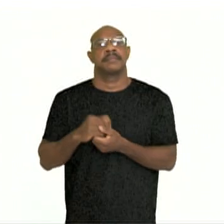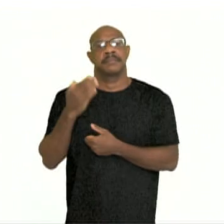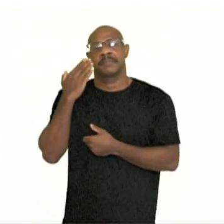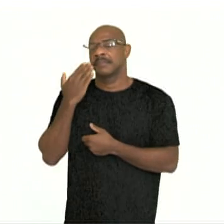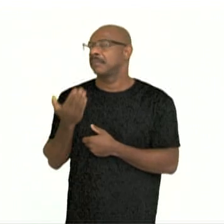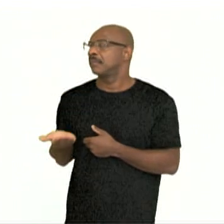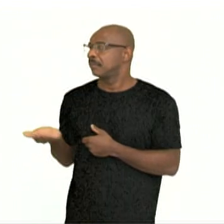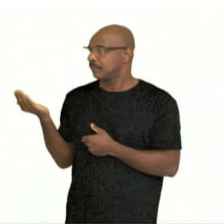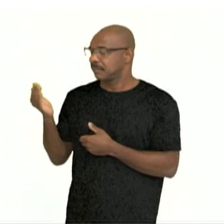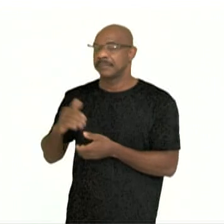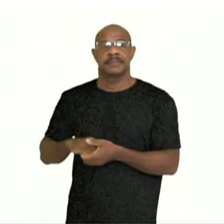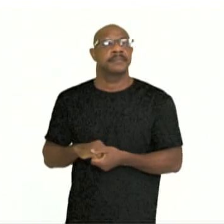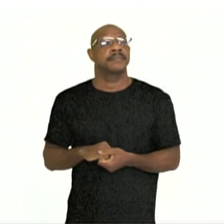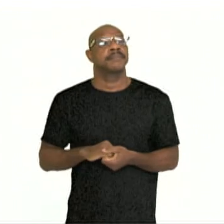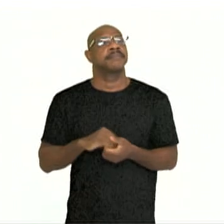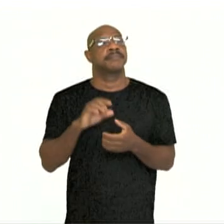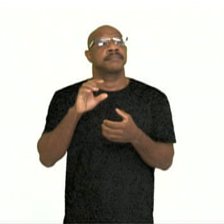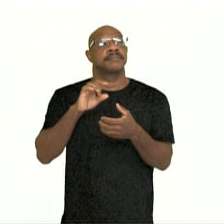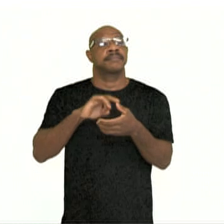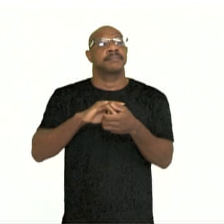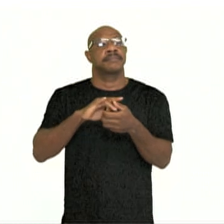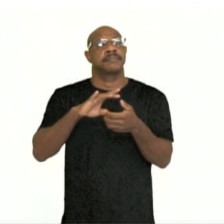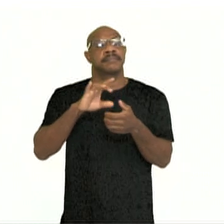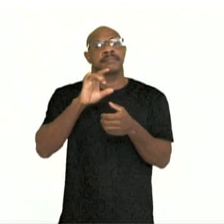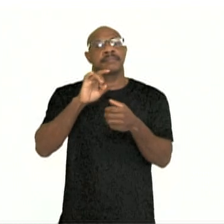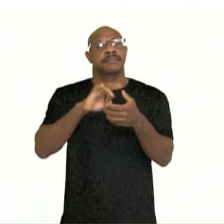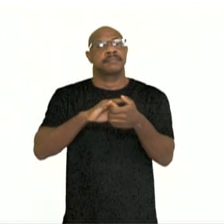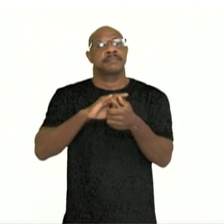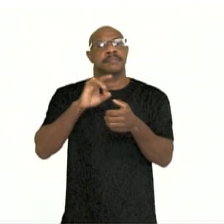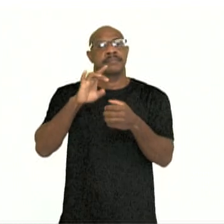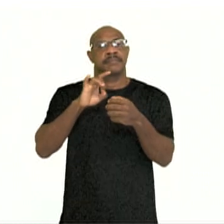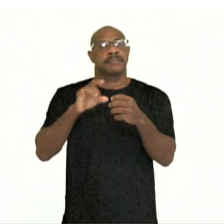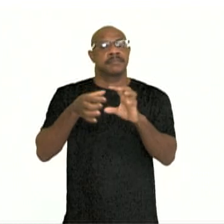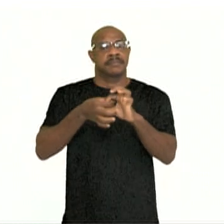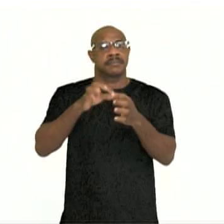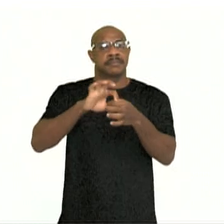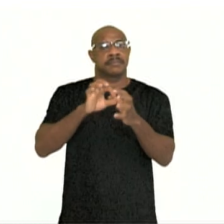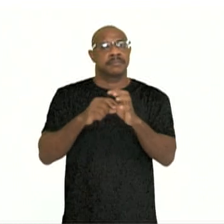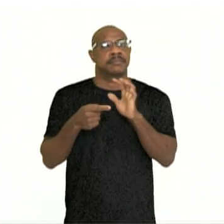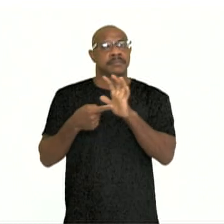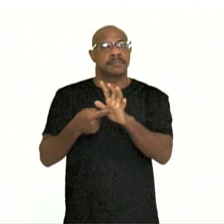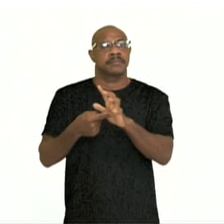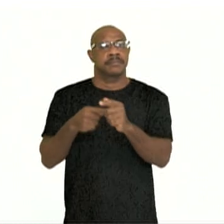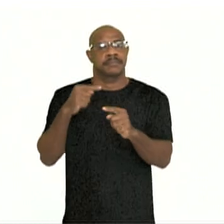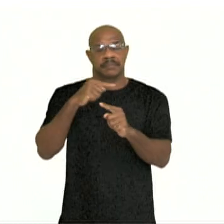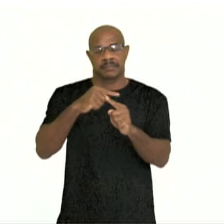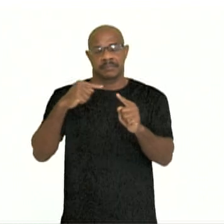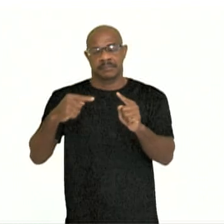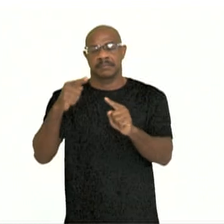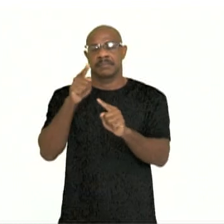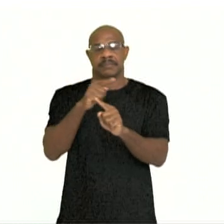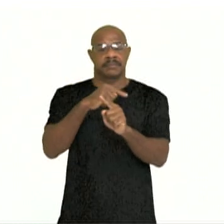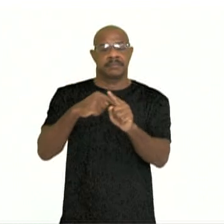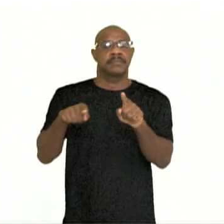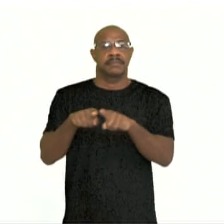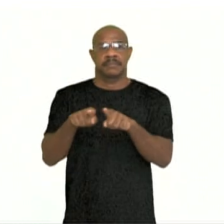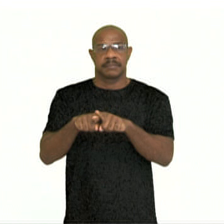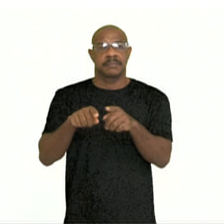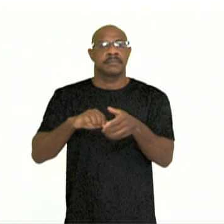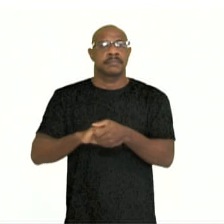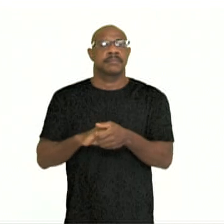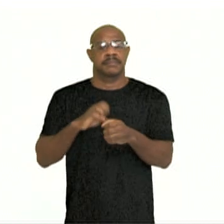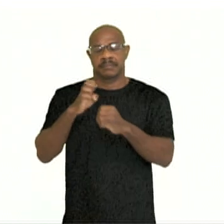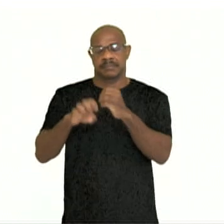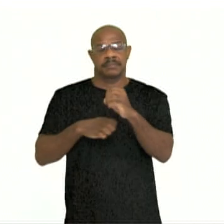covalente entre eles. E cada par de elétron compartilhado representado por esses traços que representa